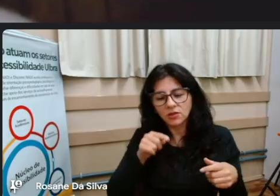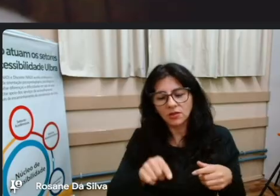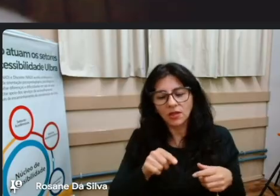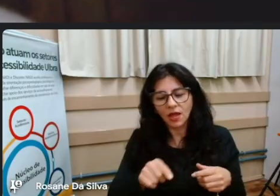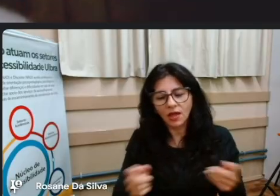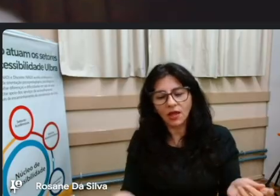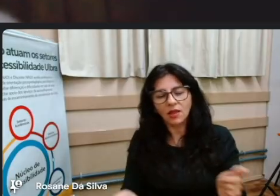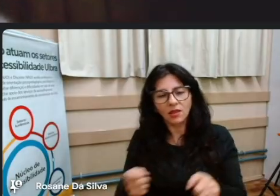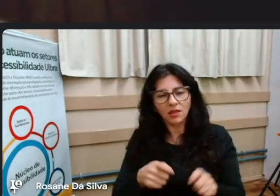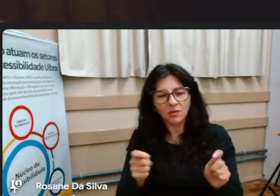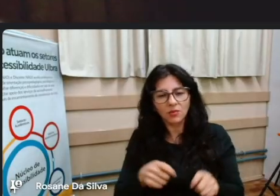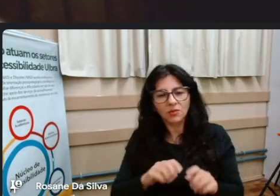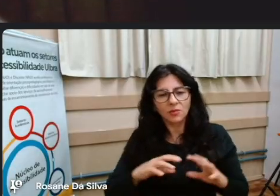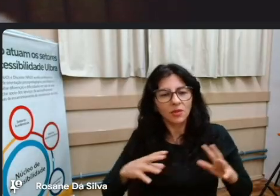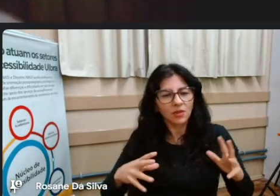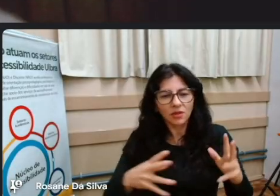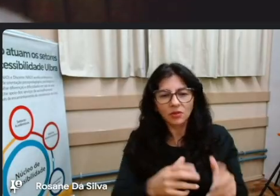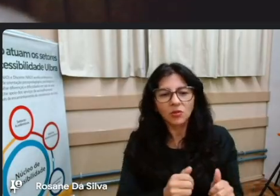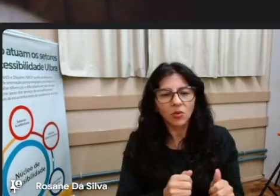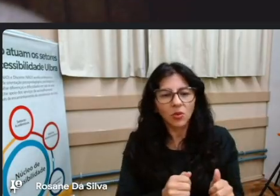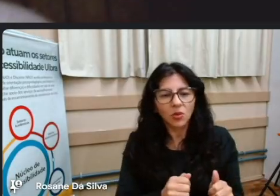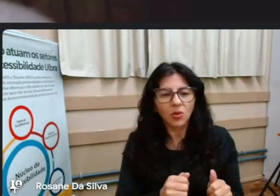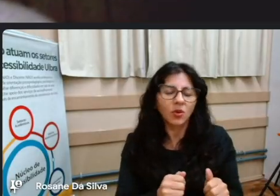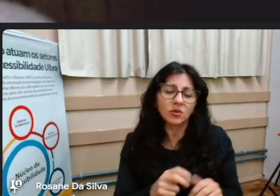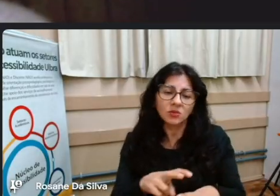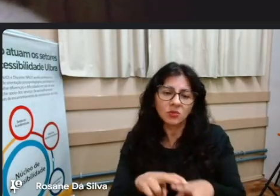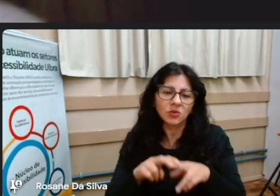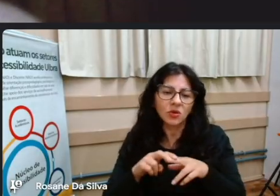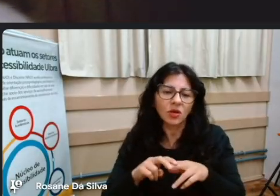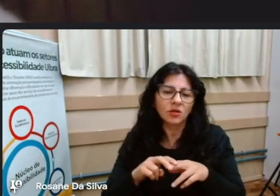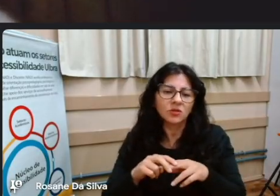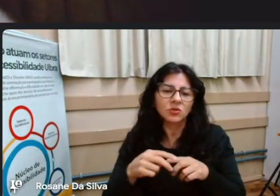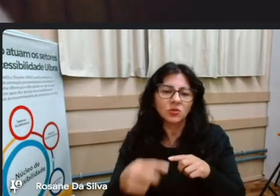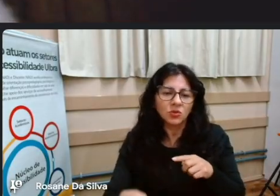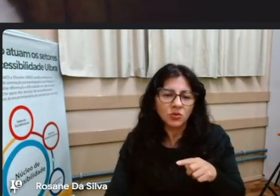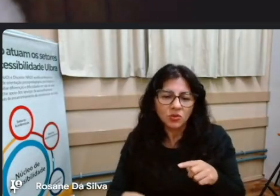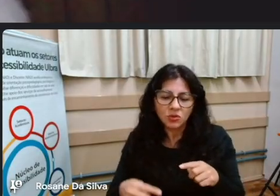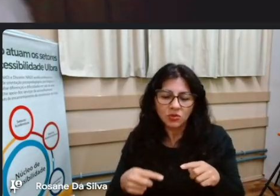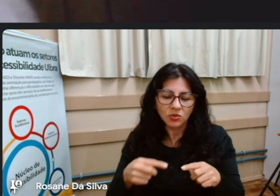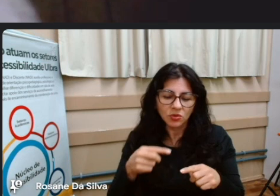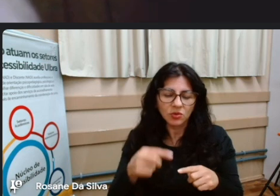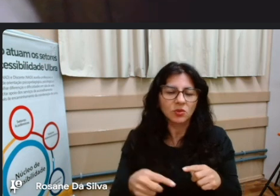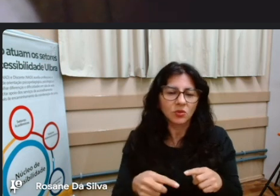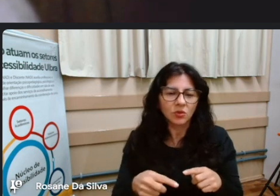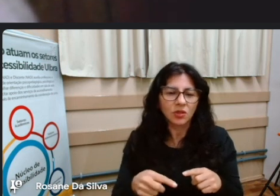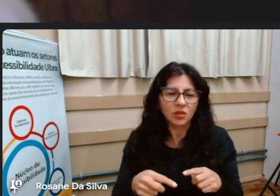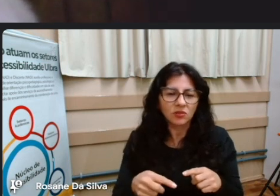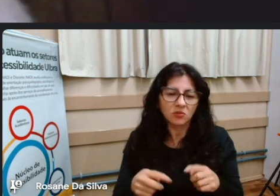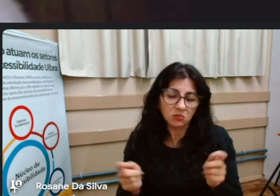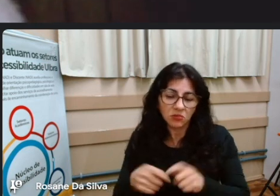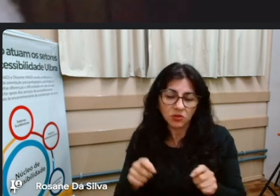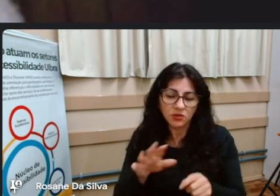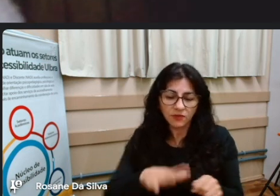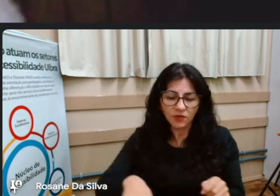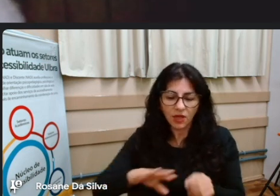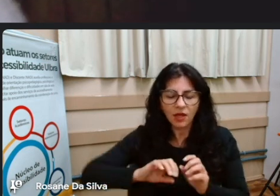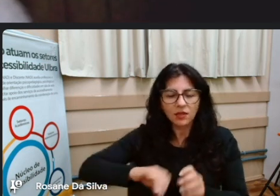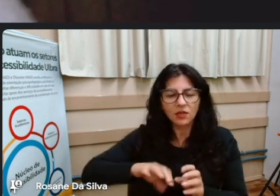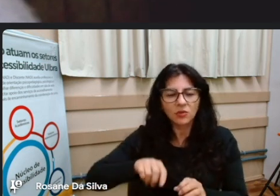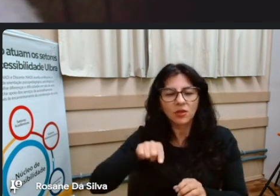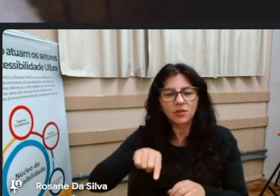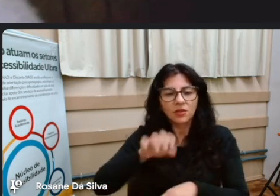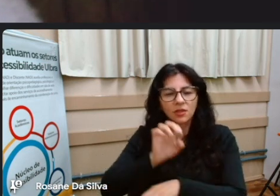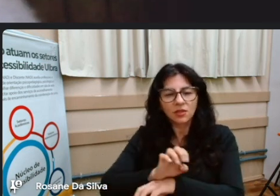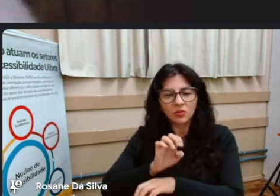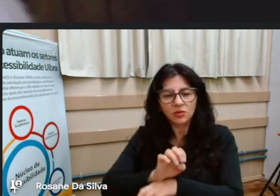significativa Não é dessa dessas possibilidades todas através dos dos circuitos dos circuitos possíveis